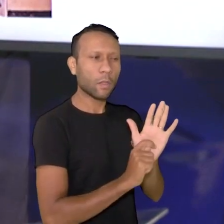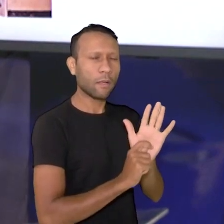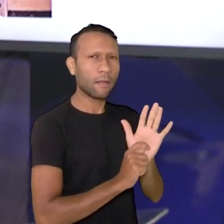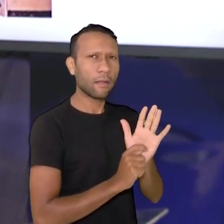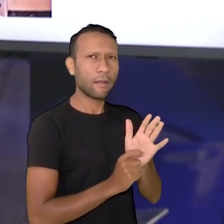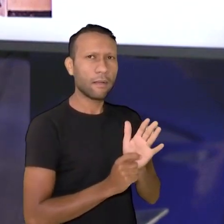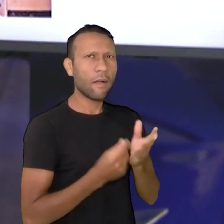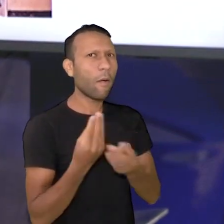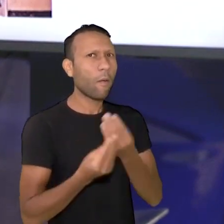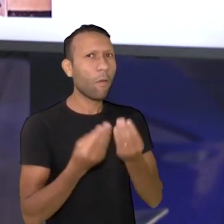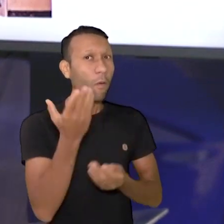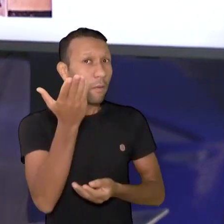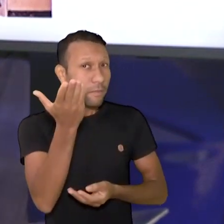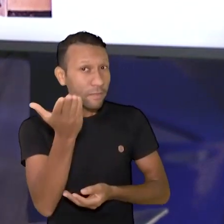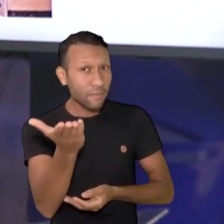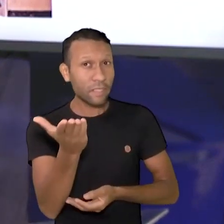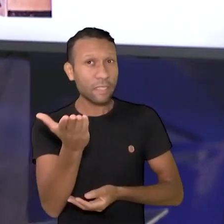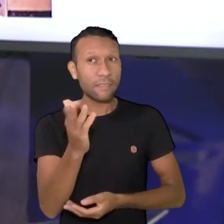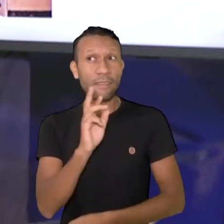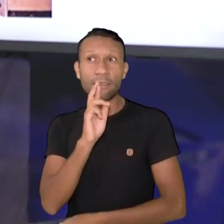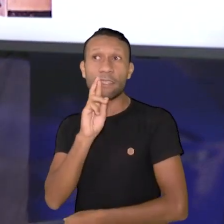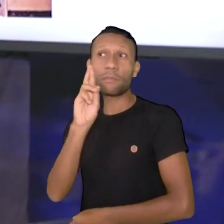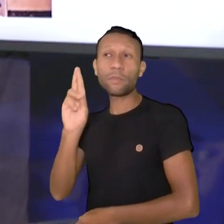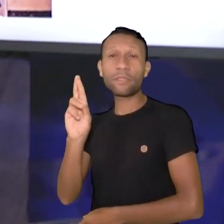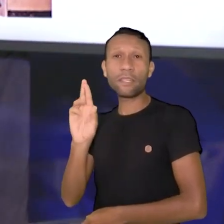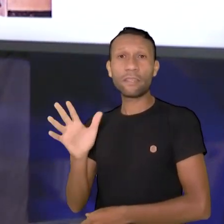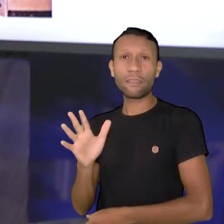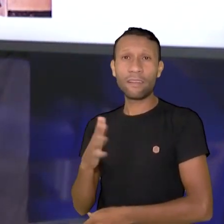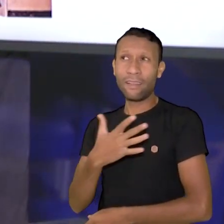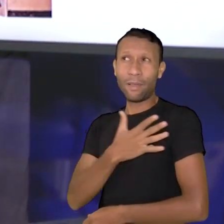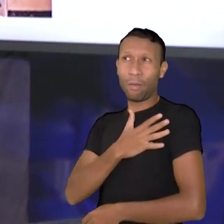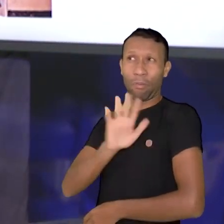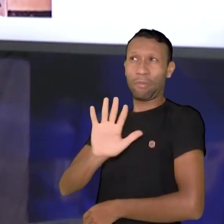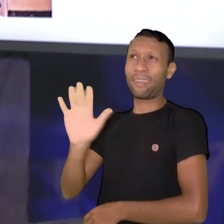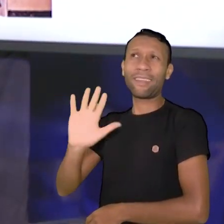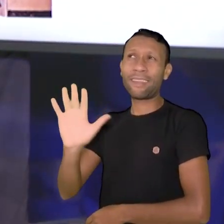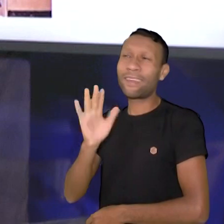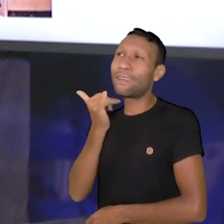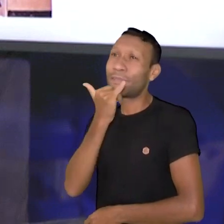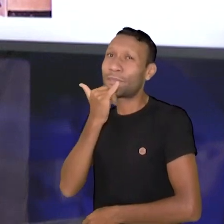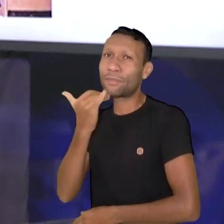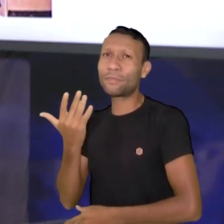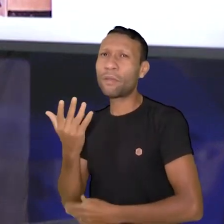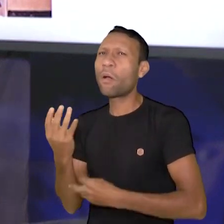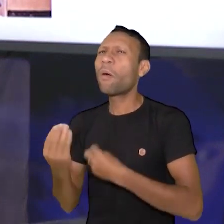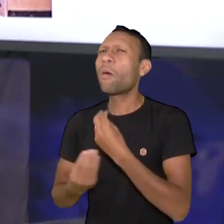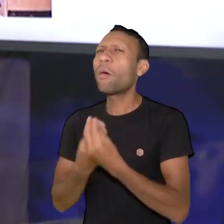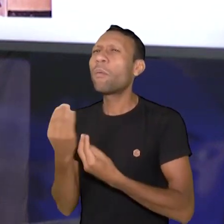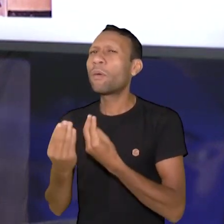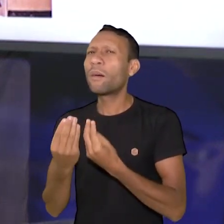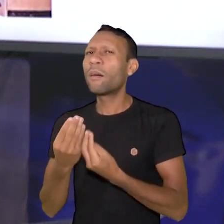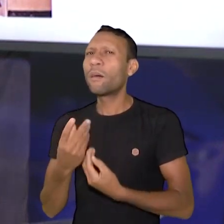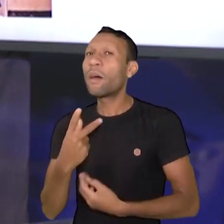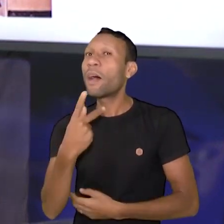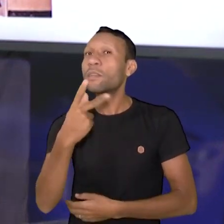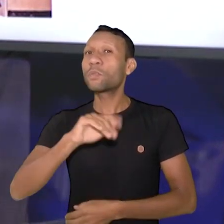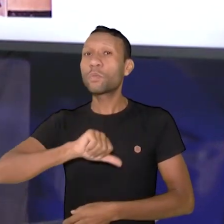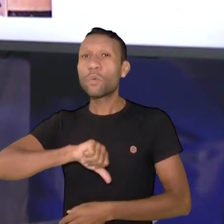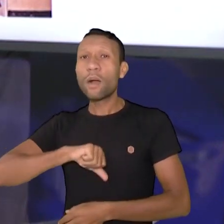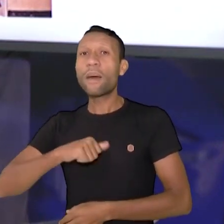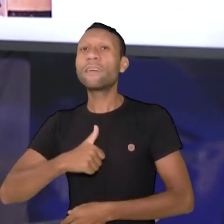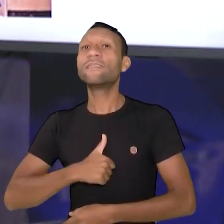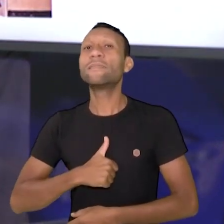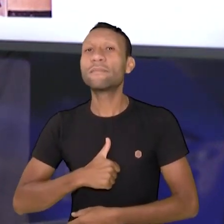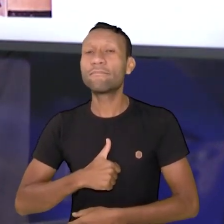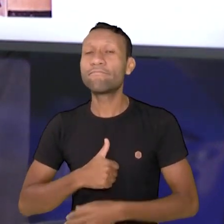caso? Como é que você diria para aquela pessoa, não quero não? Quais são as interpretações que você vai tirar? Você lembra naquela